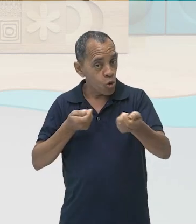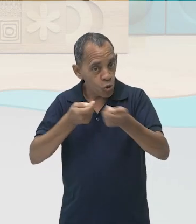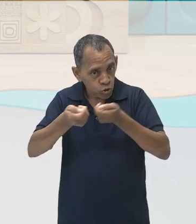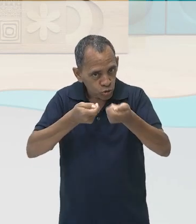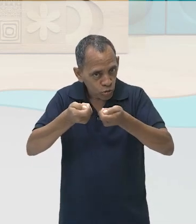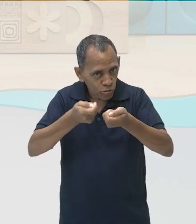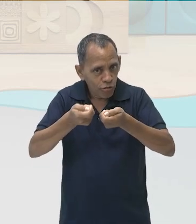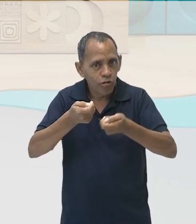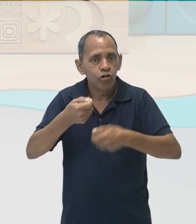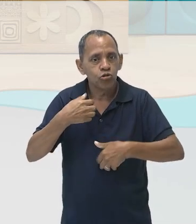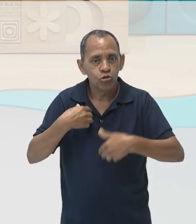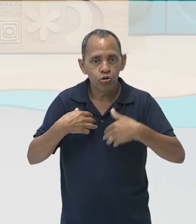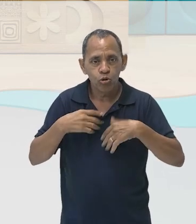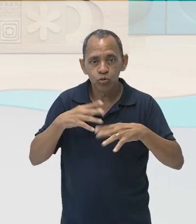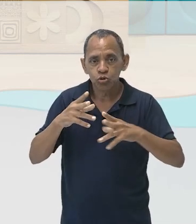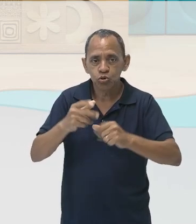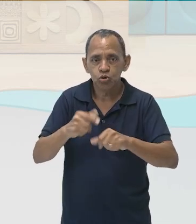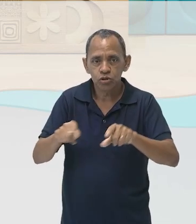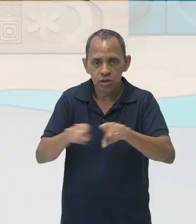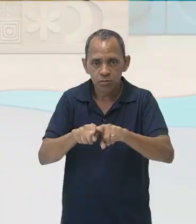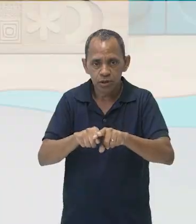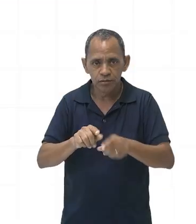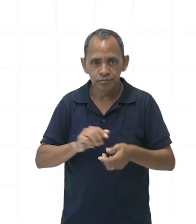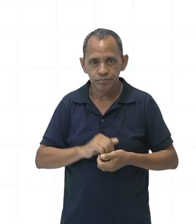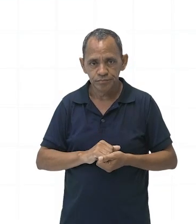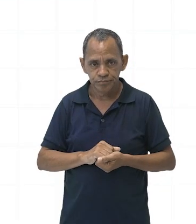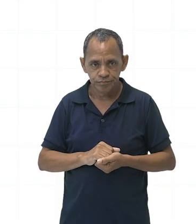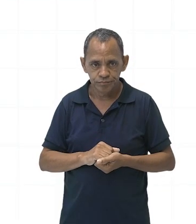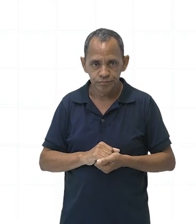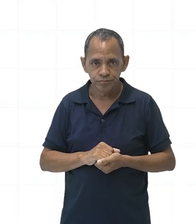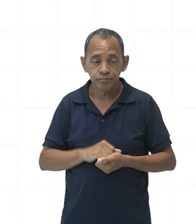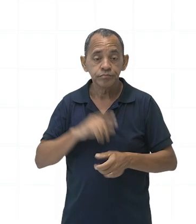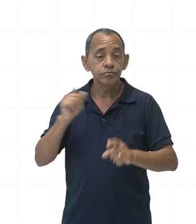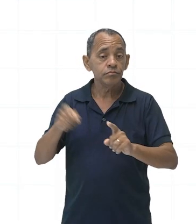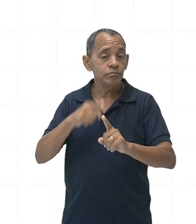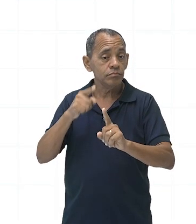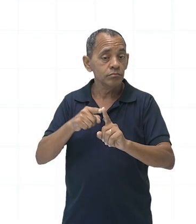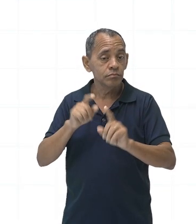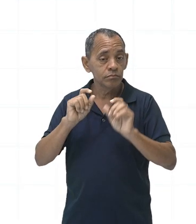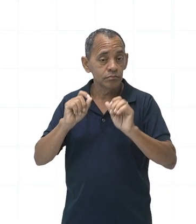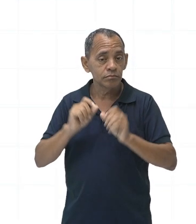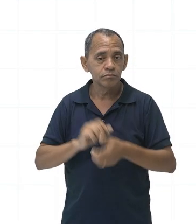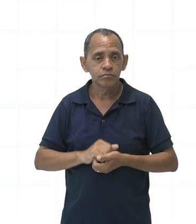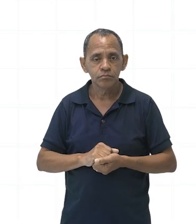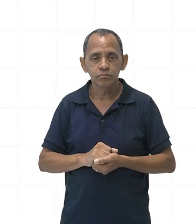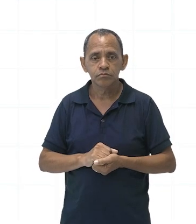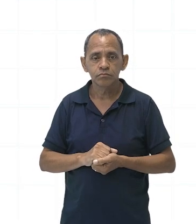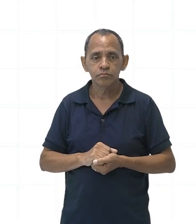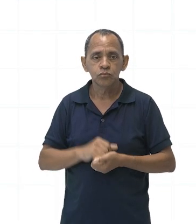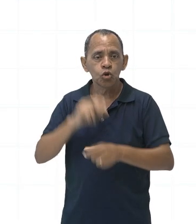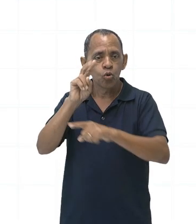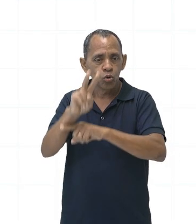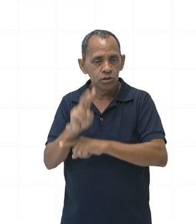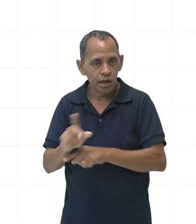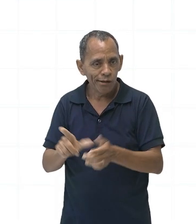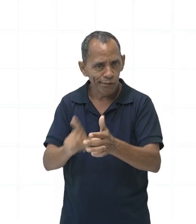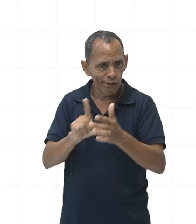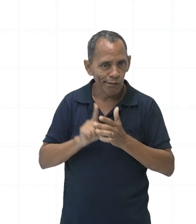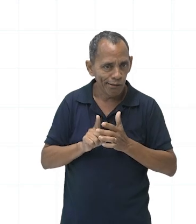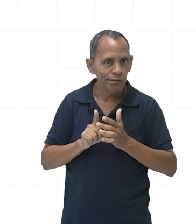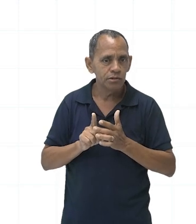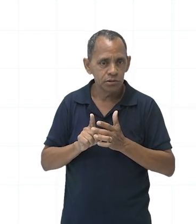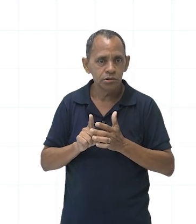acometido com dor, ok? E os objetivos desse método são prevenir e reeducar a